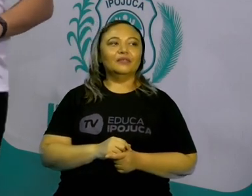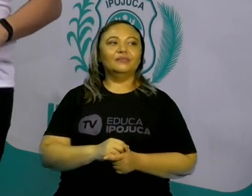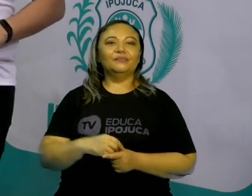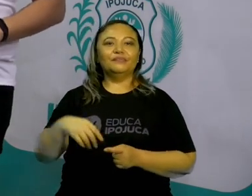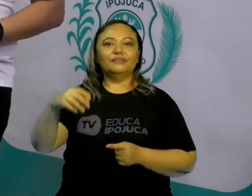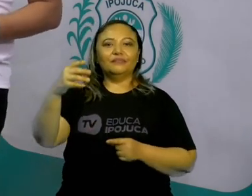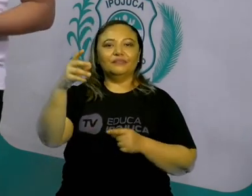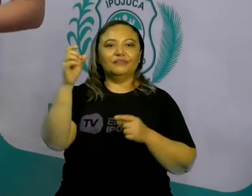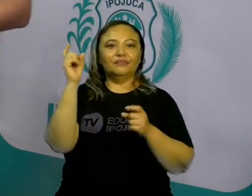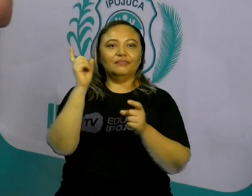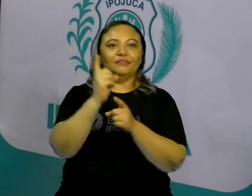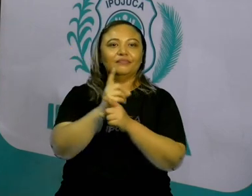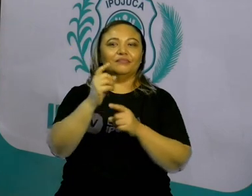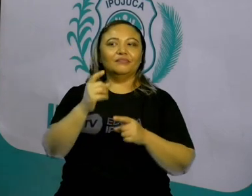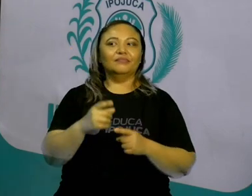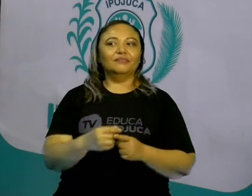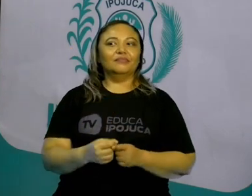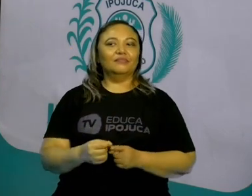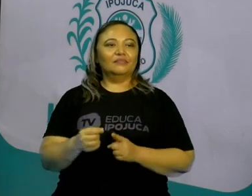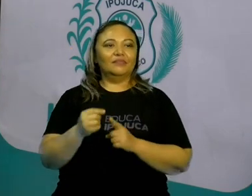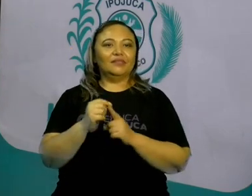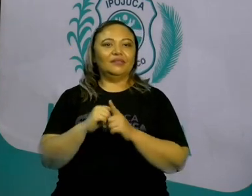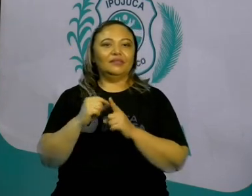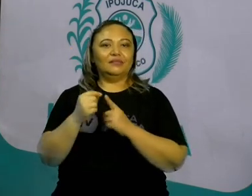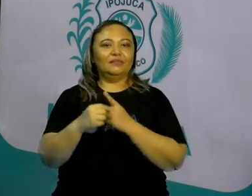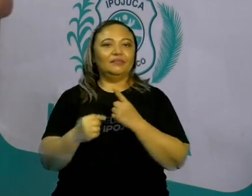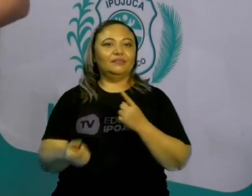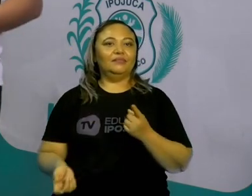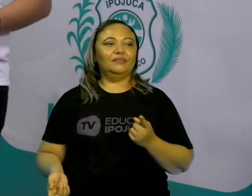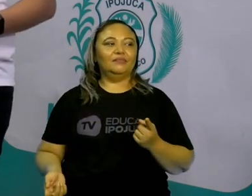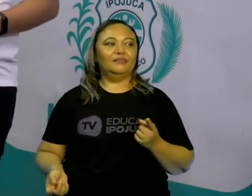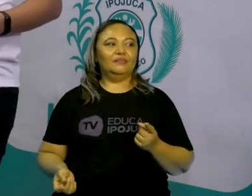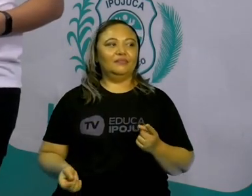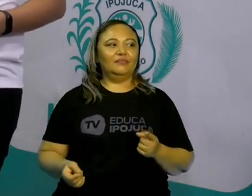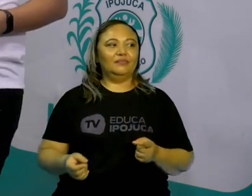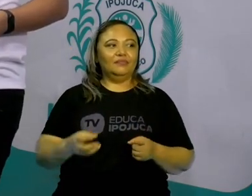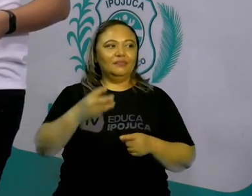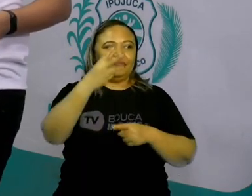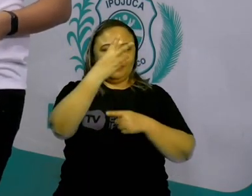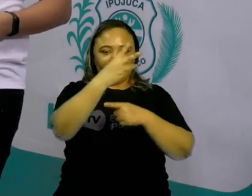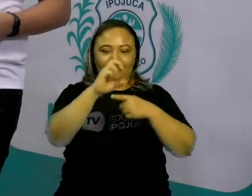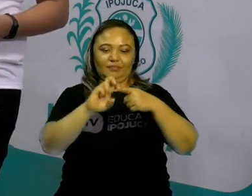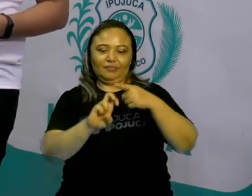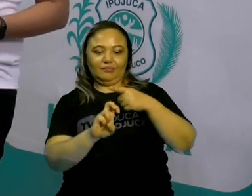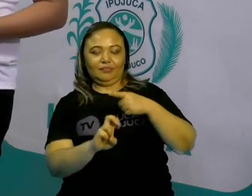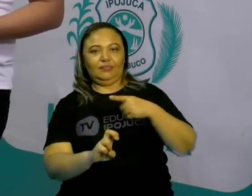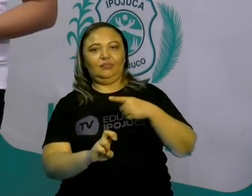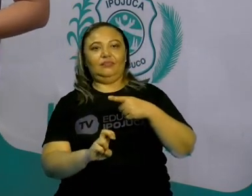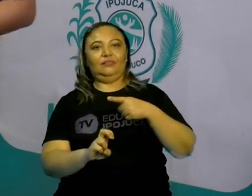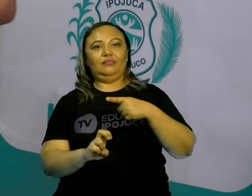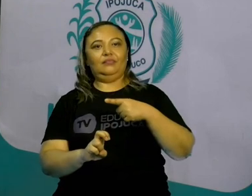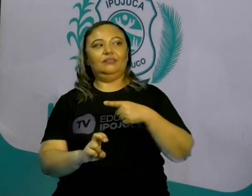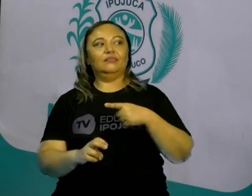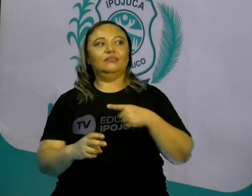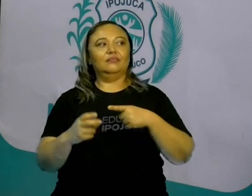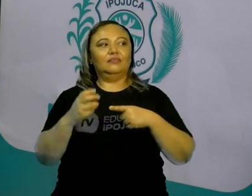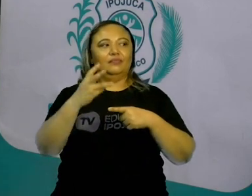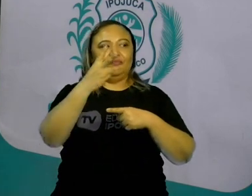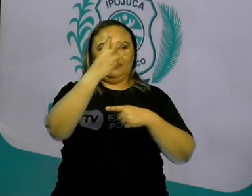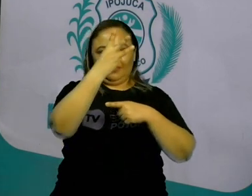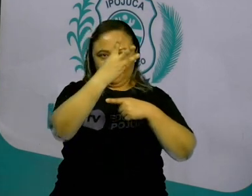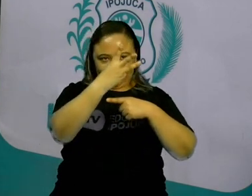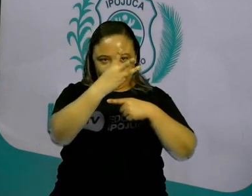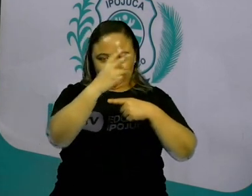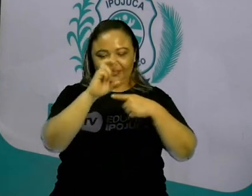chance de encontrar agora uma banana no total desse espaço? 3 em 5. Existem 3